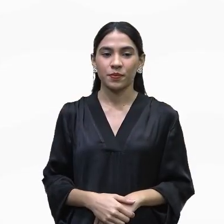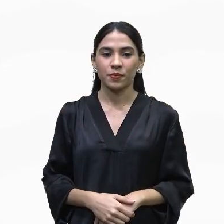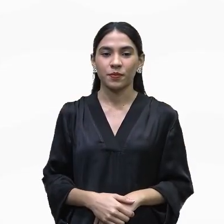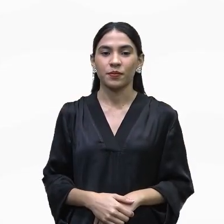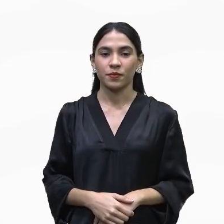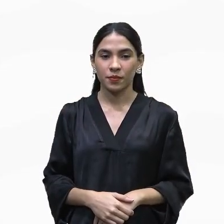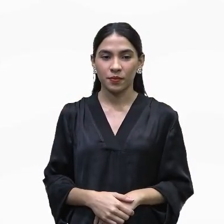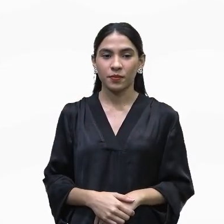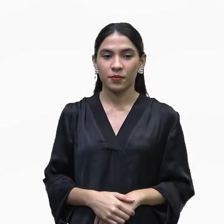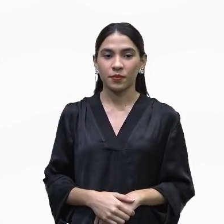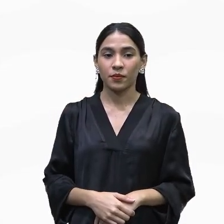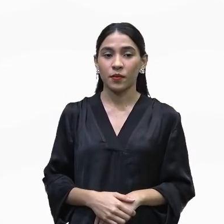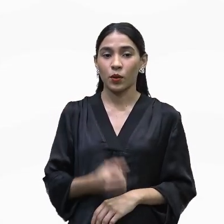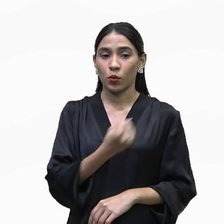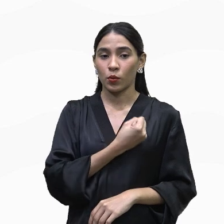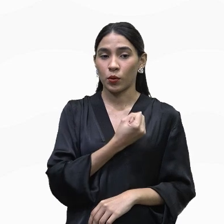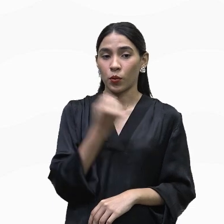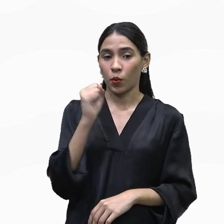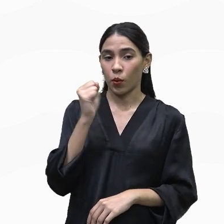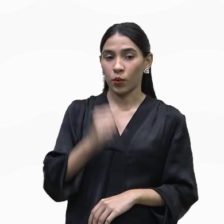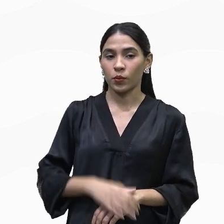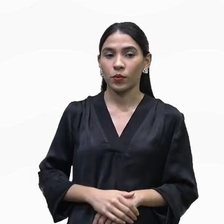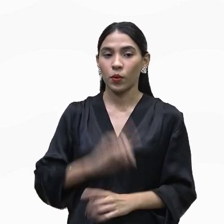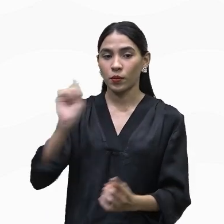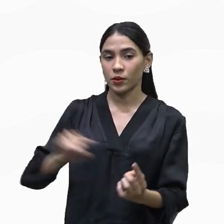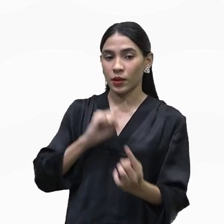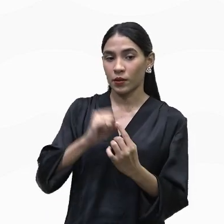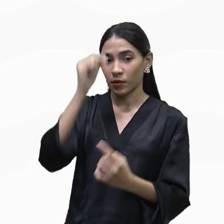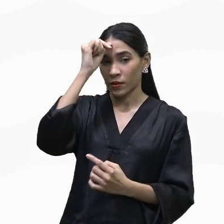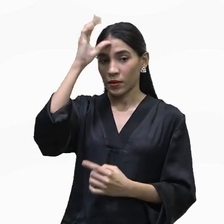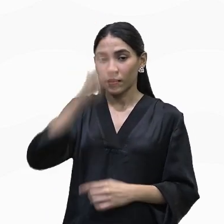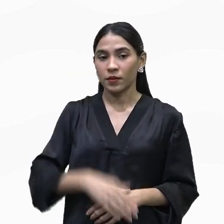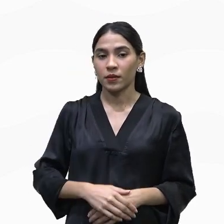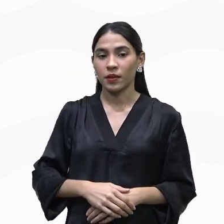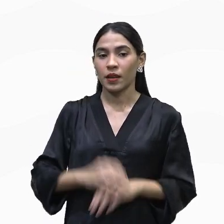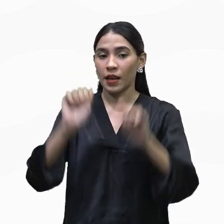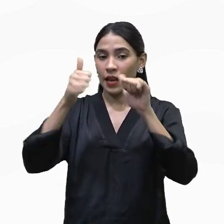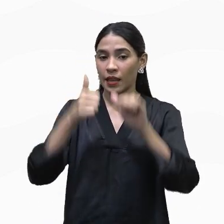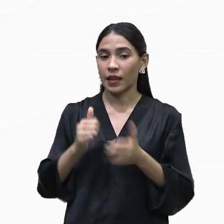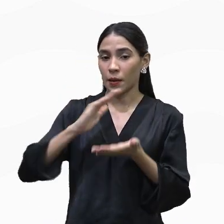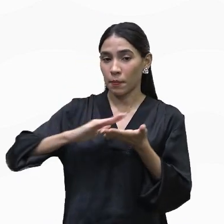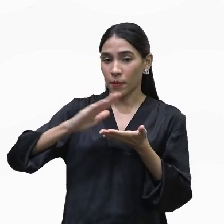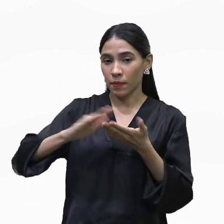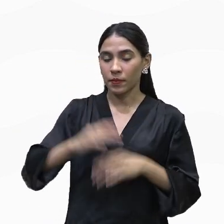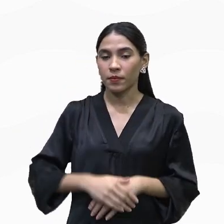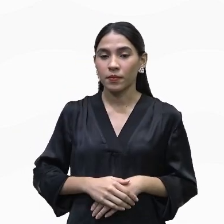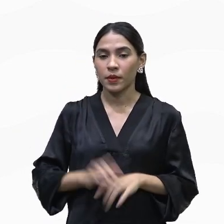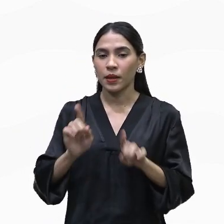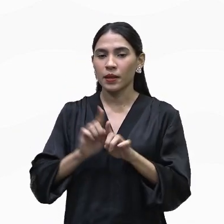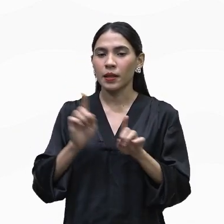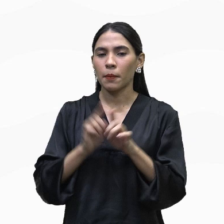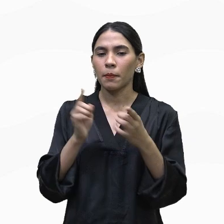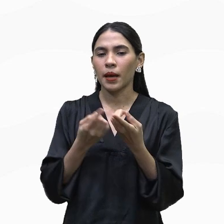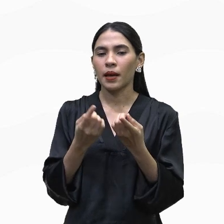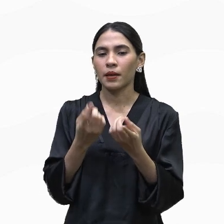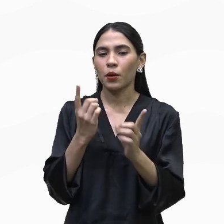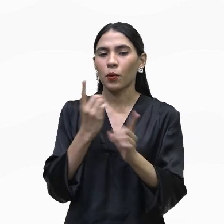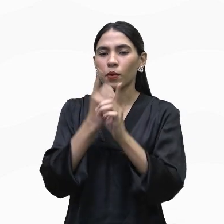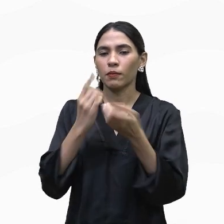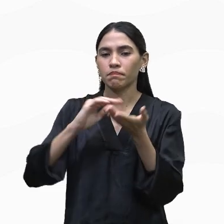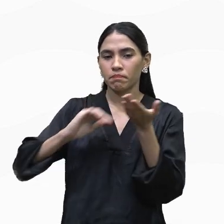Nós temos aí então, aula de número 8, objeto de conhecimento, análise de despesas e identificação de